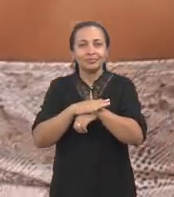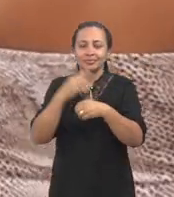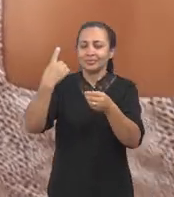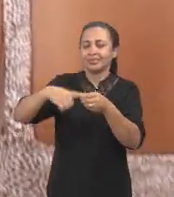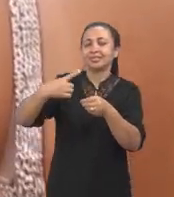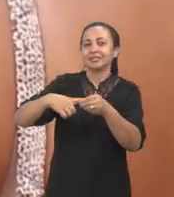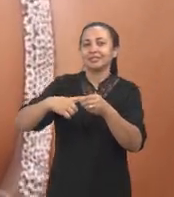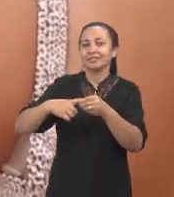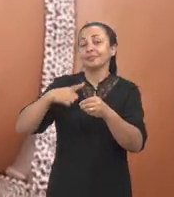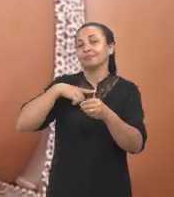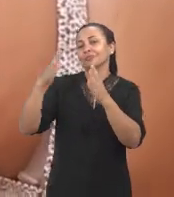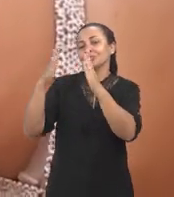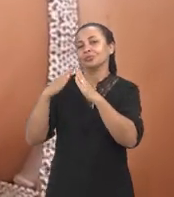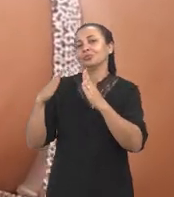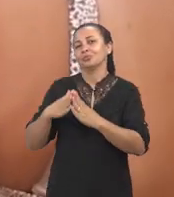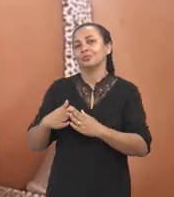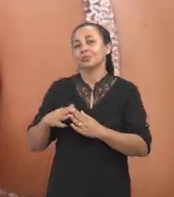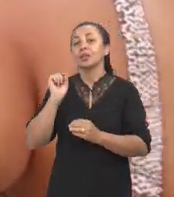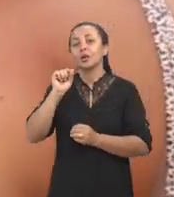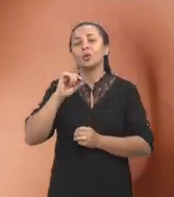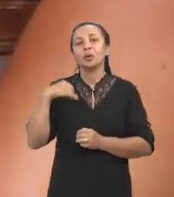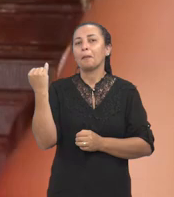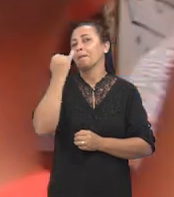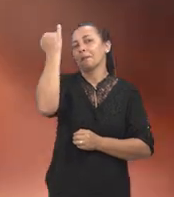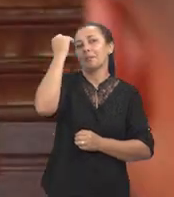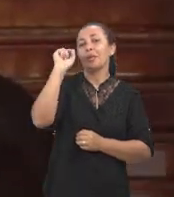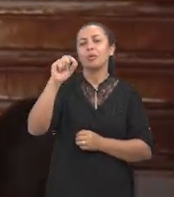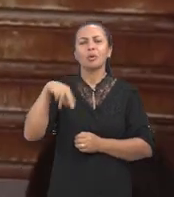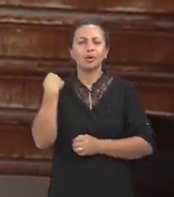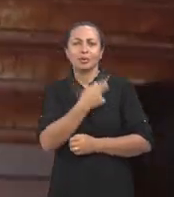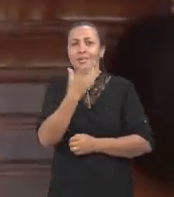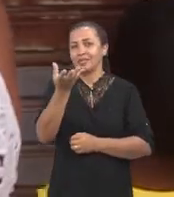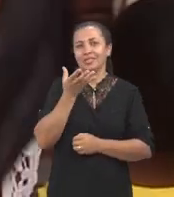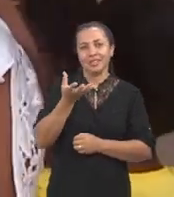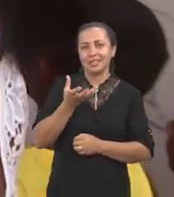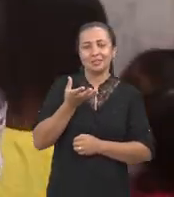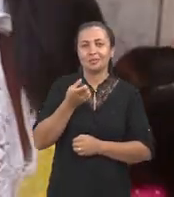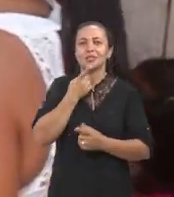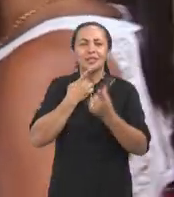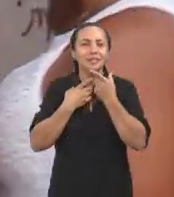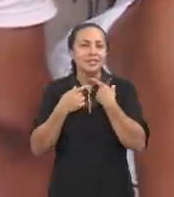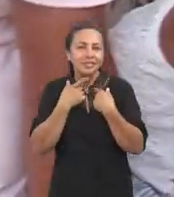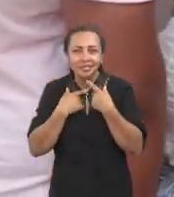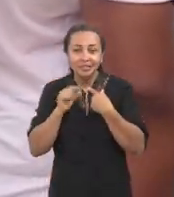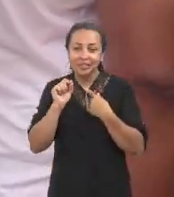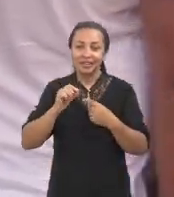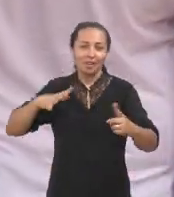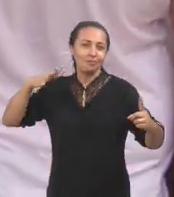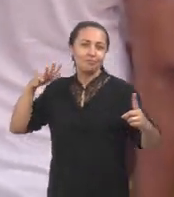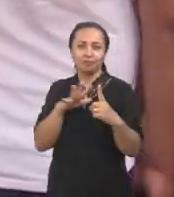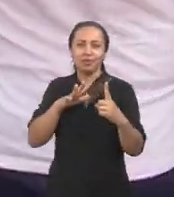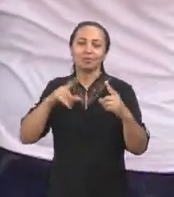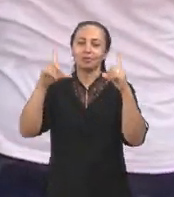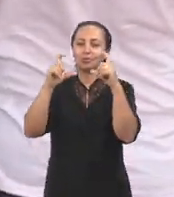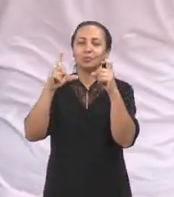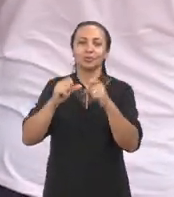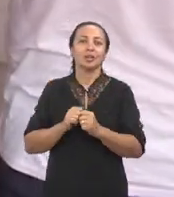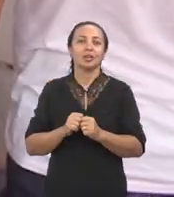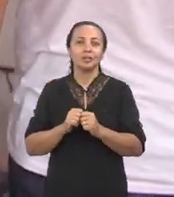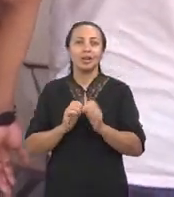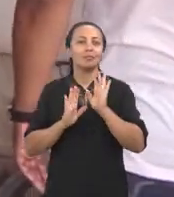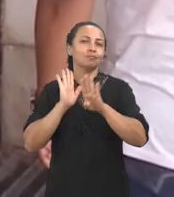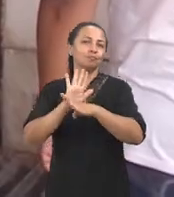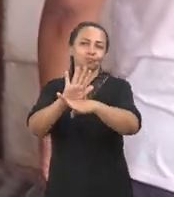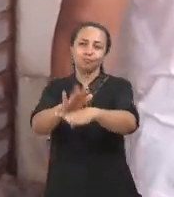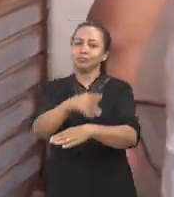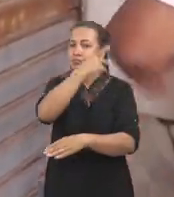a cidade que é o que importa é o que a gente quer é que que que esse impacto da fotografia